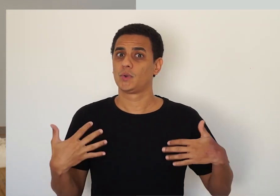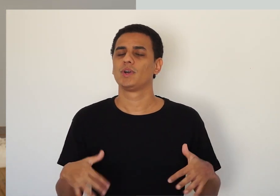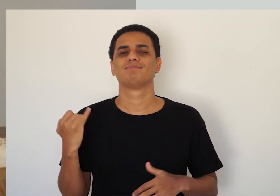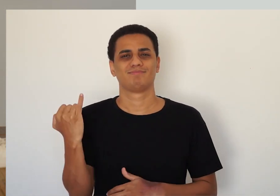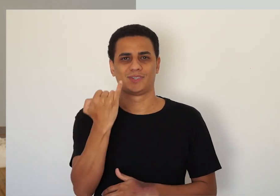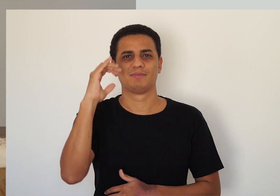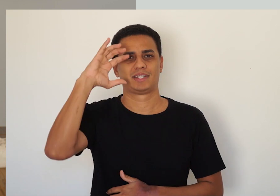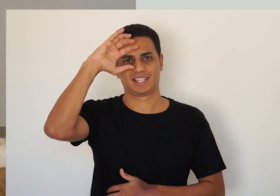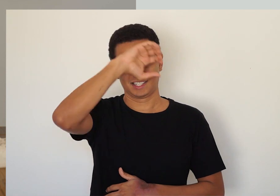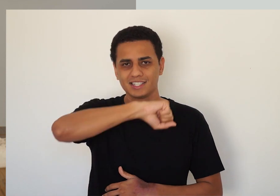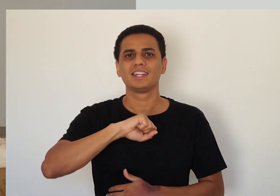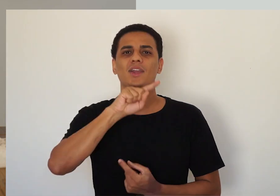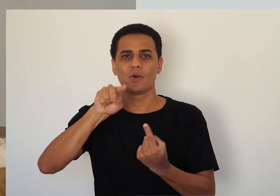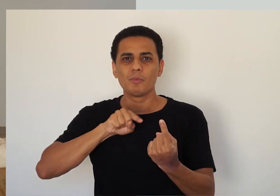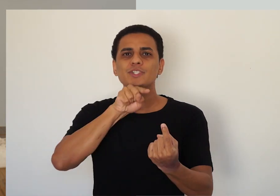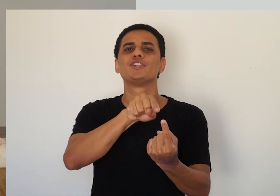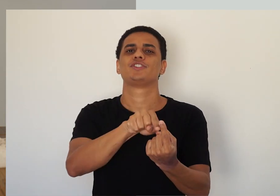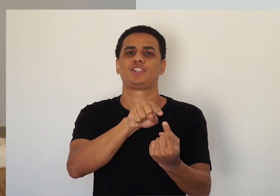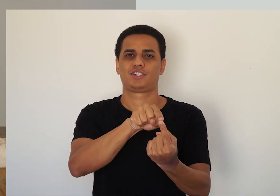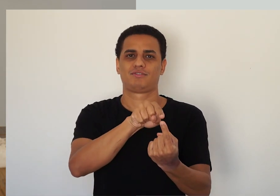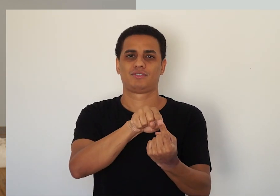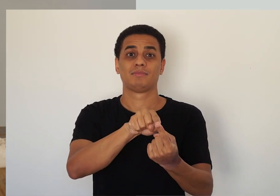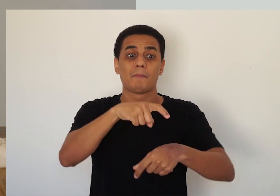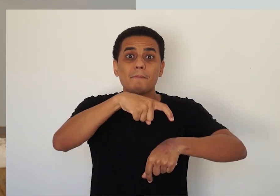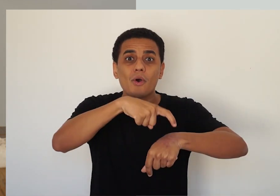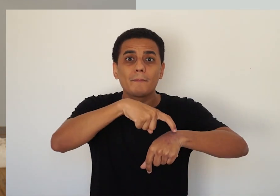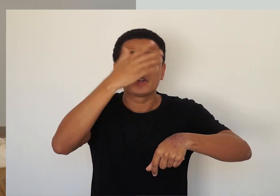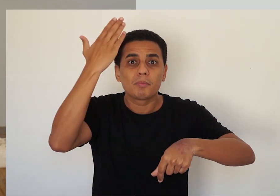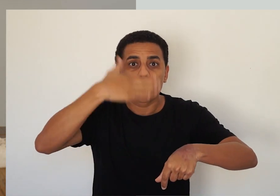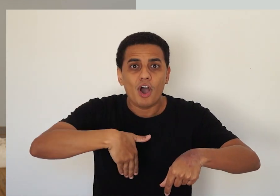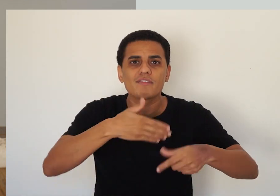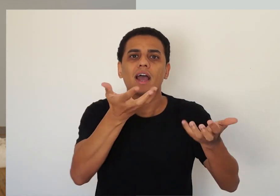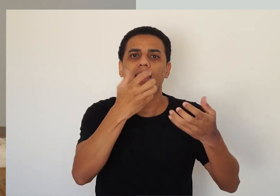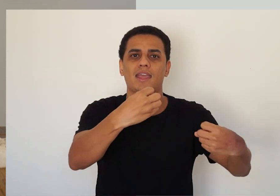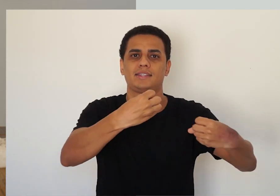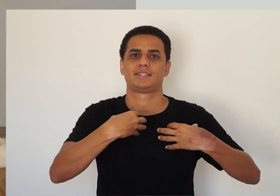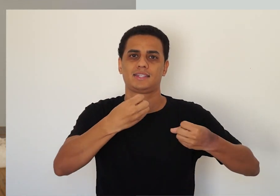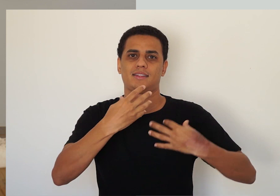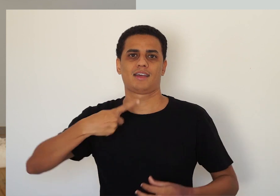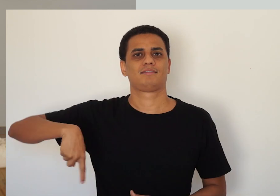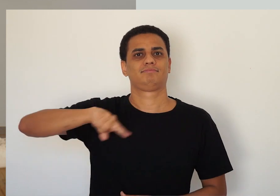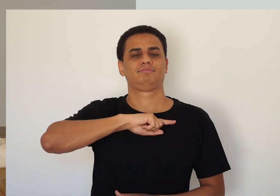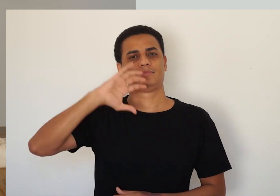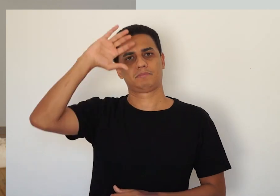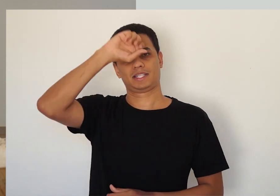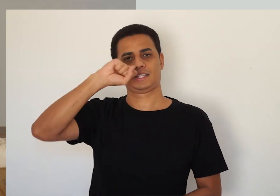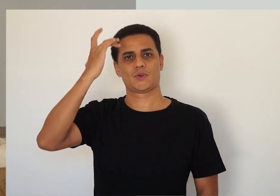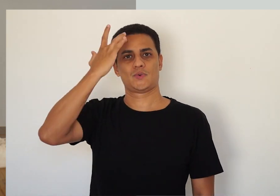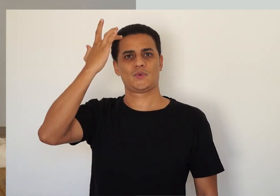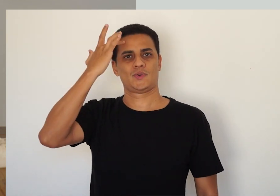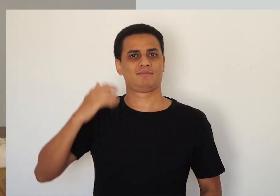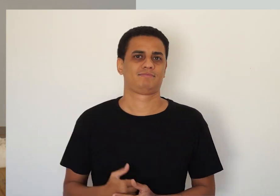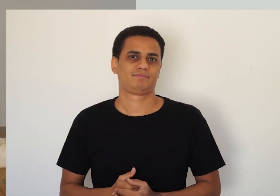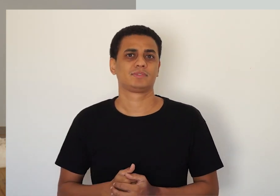precisa entender o efeito, o propósito pedagógico do crescimento, do amadurecimento, porque